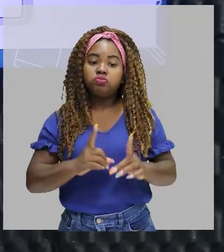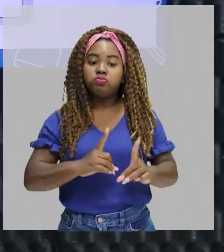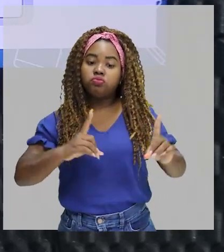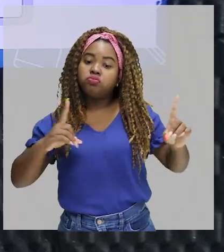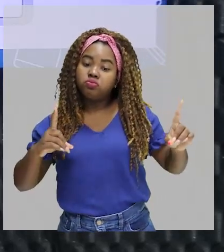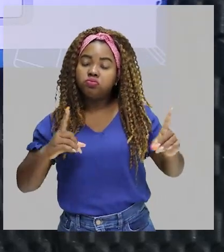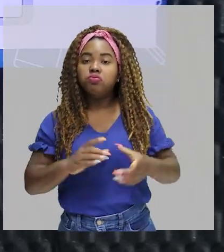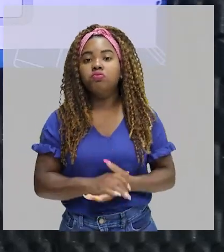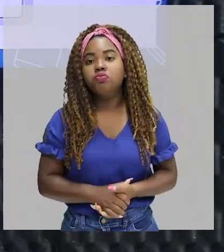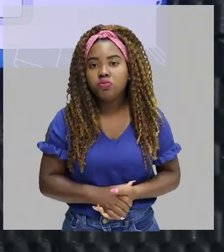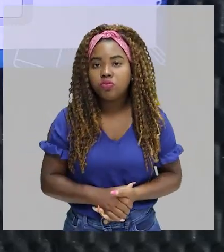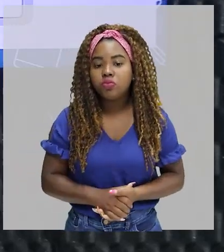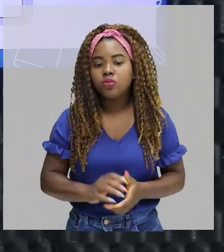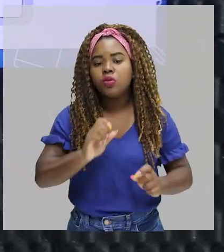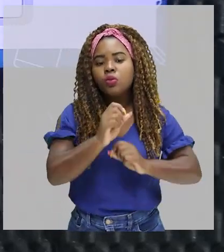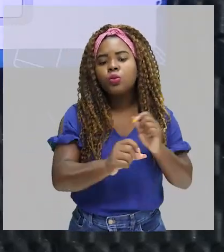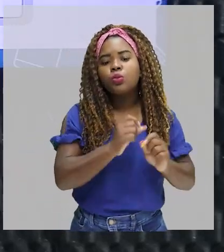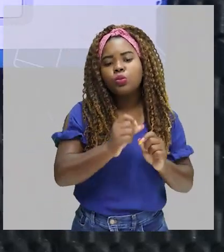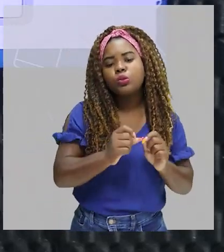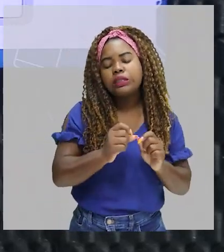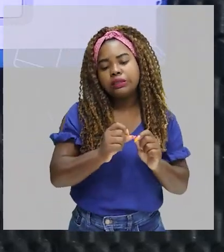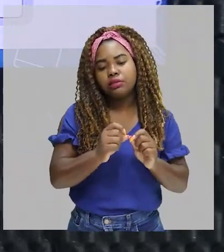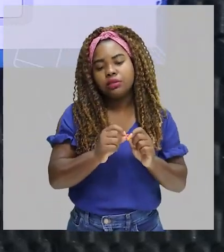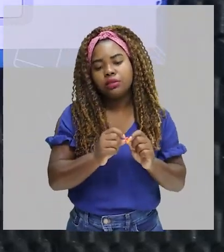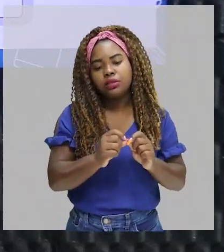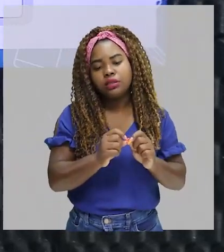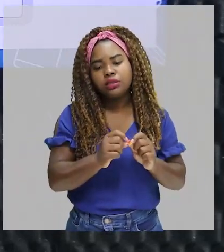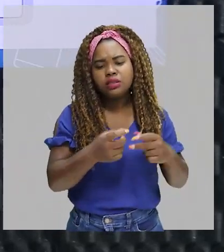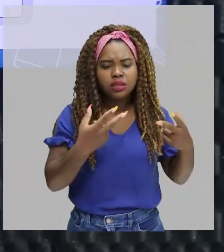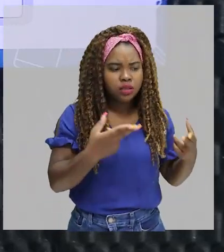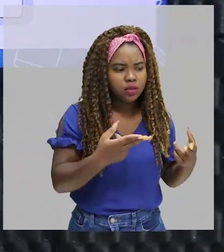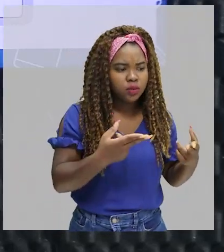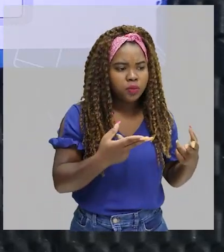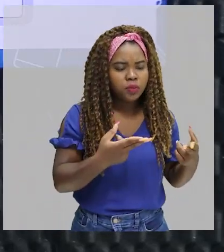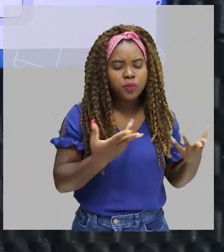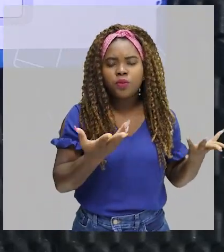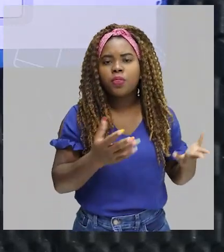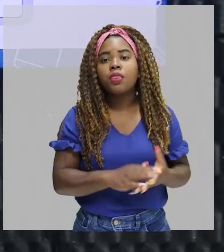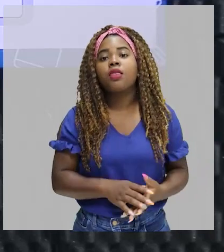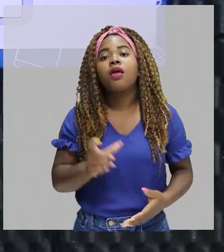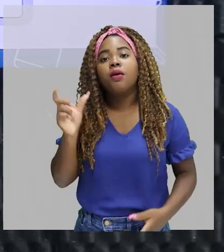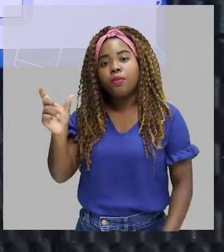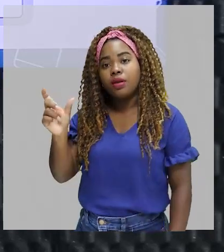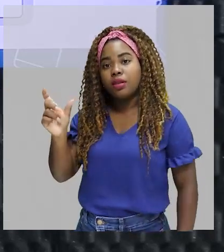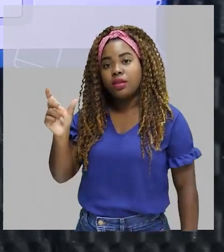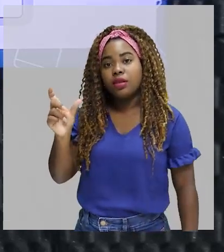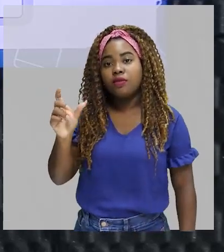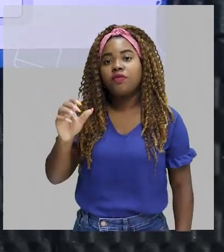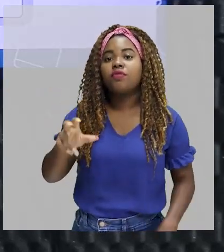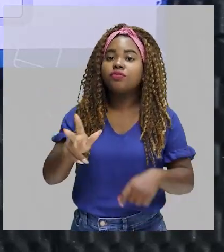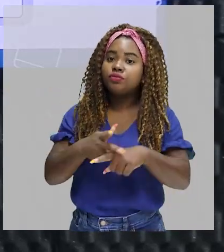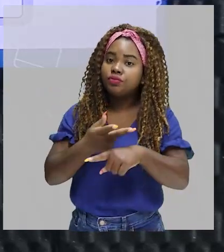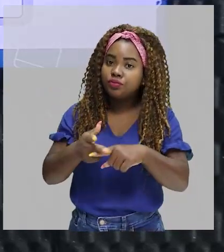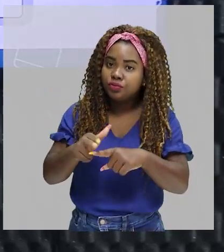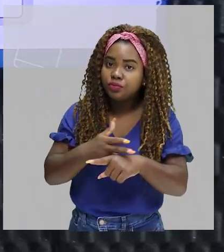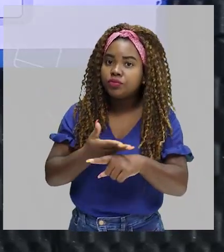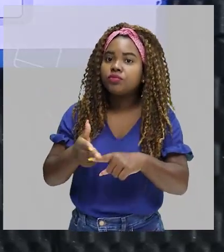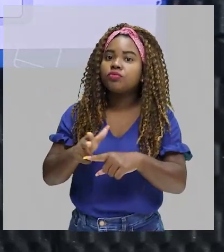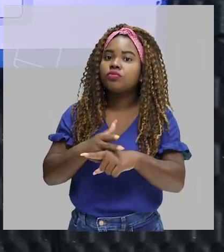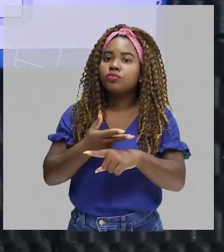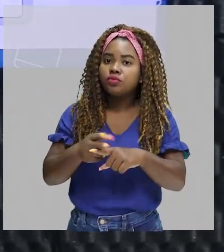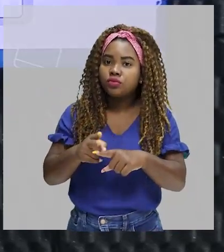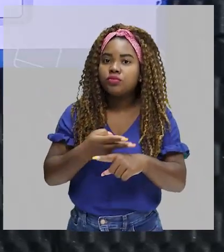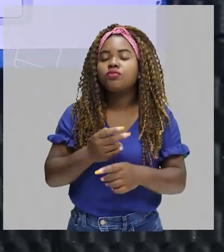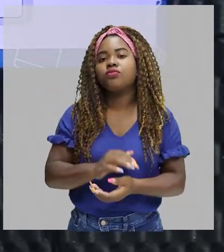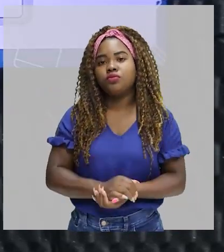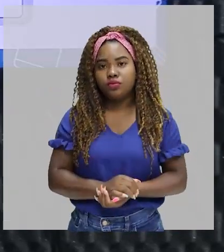que seria uma cognata idêntica, por exemplo? A palavra chocolate, chocolate. Do mesmo jeito que eu escrevo em